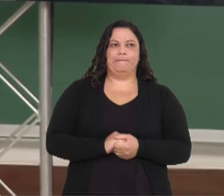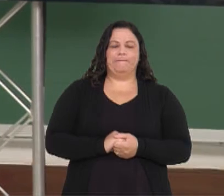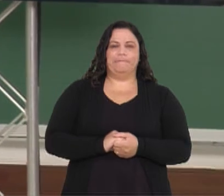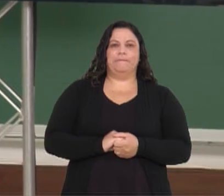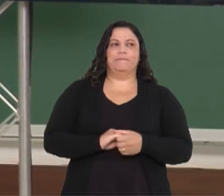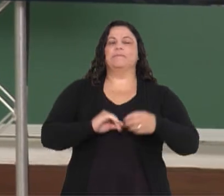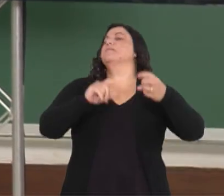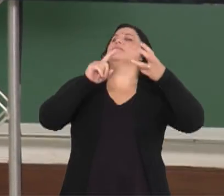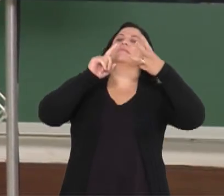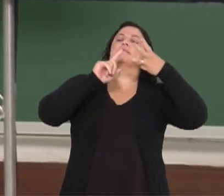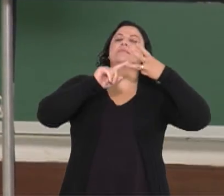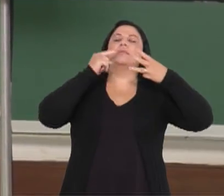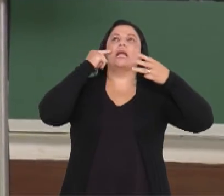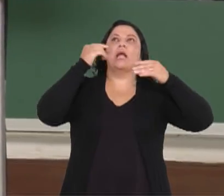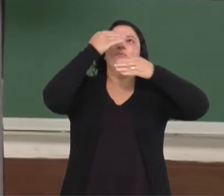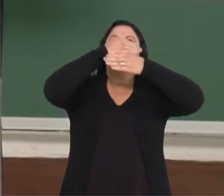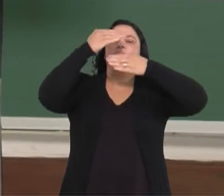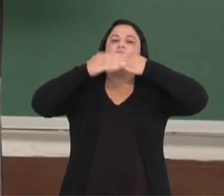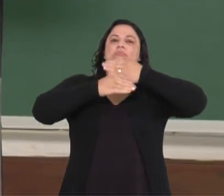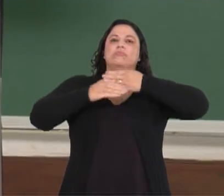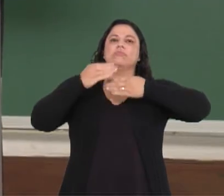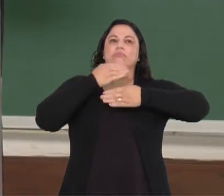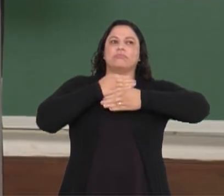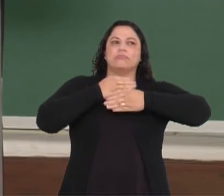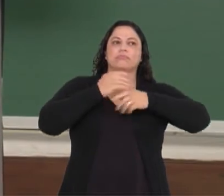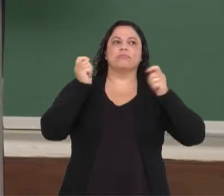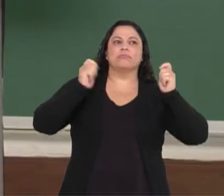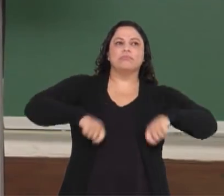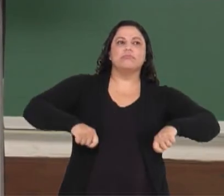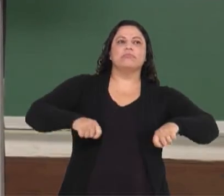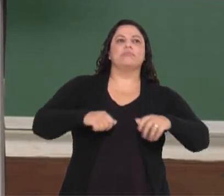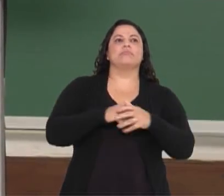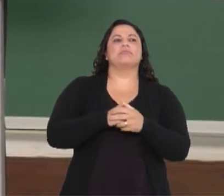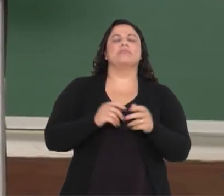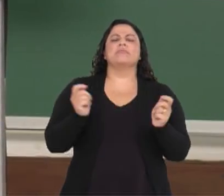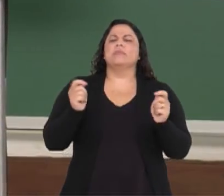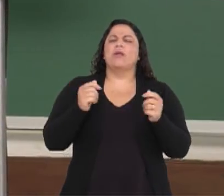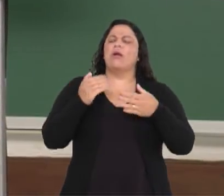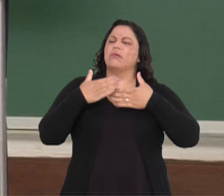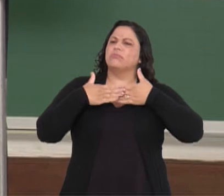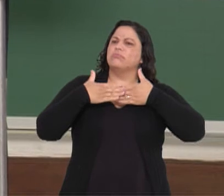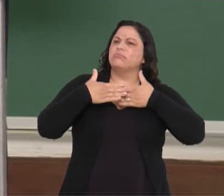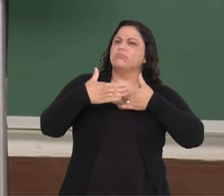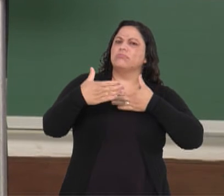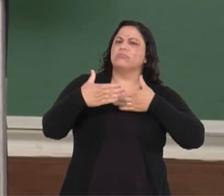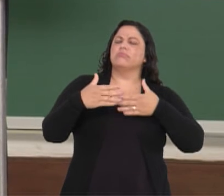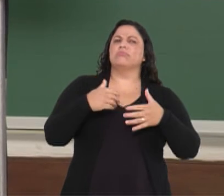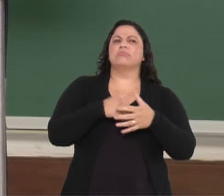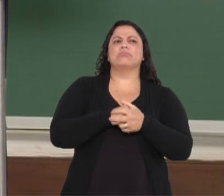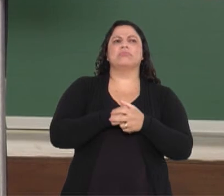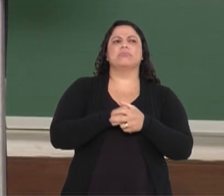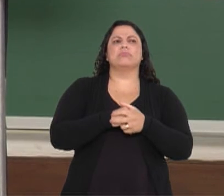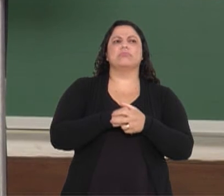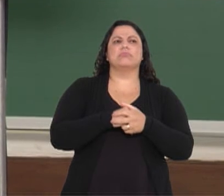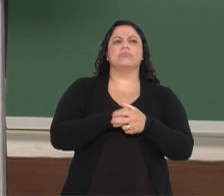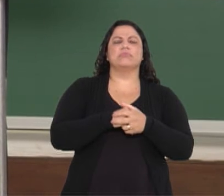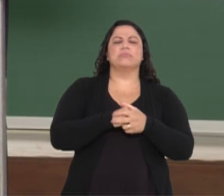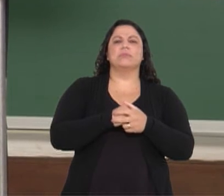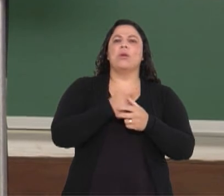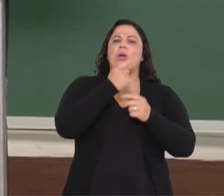Terceiro slide, ainda é o dispositivo. Agora é um processo que você tem que fazer um a um, aonde